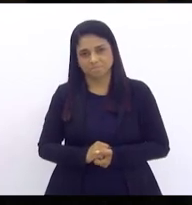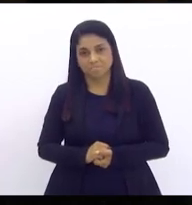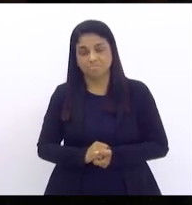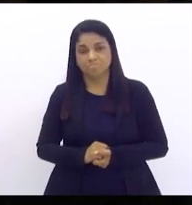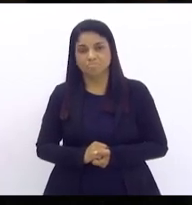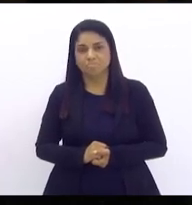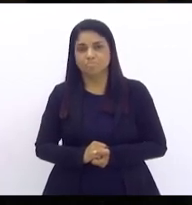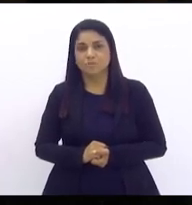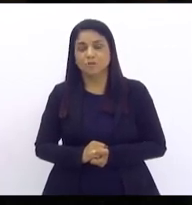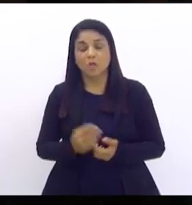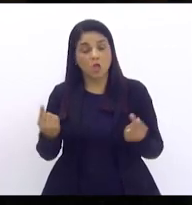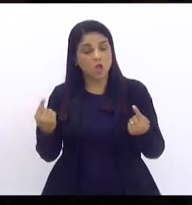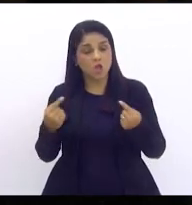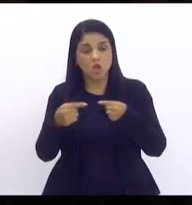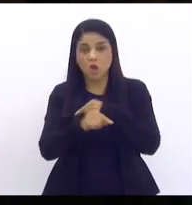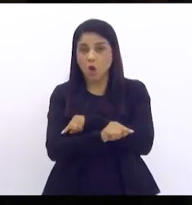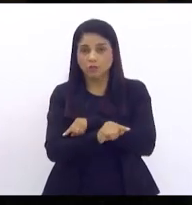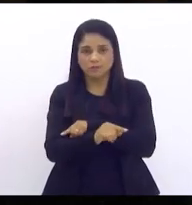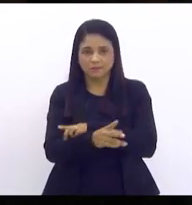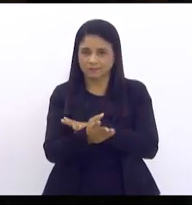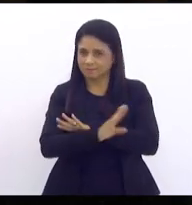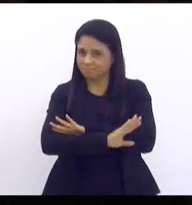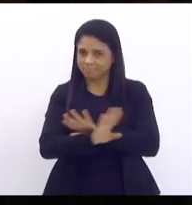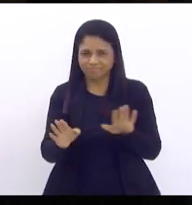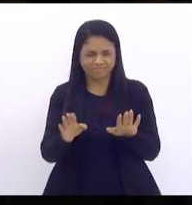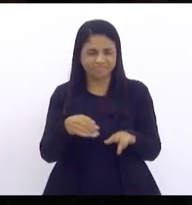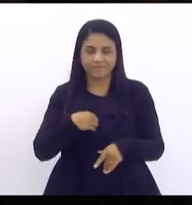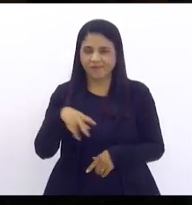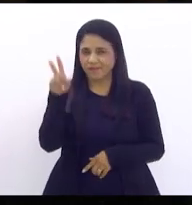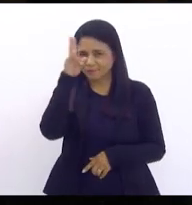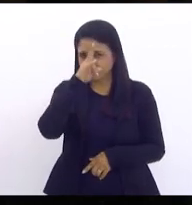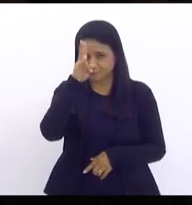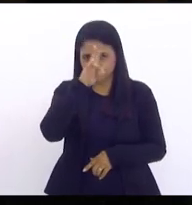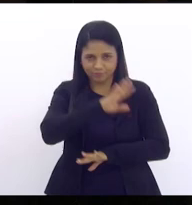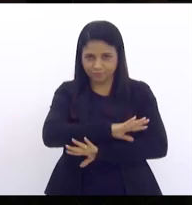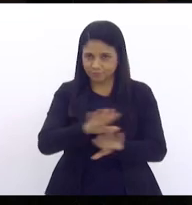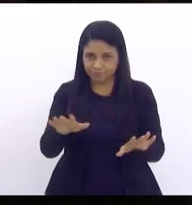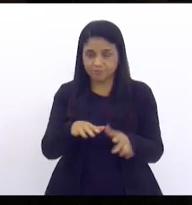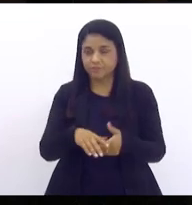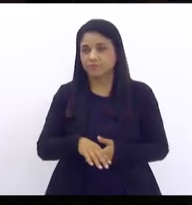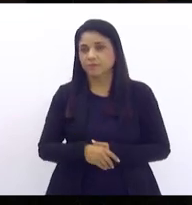isso é a contramão da história. Então, mais uma vez, governador,